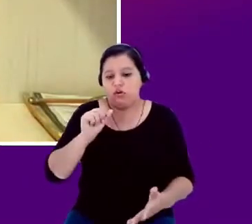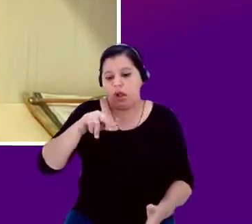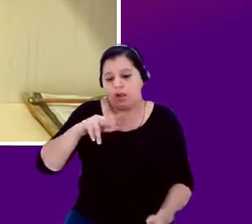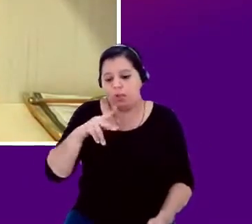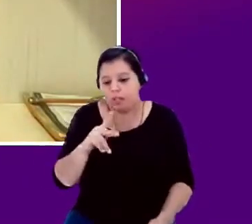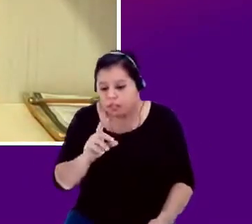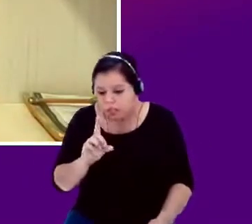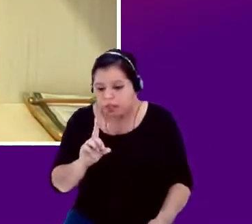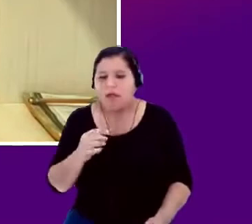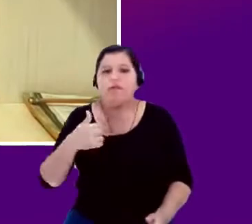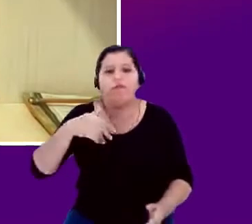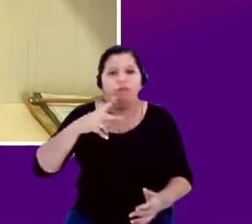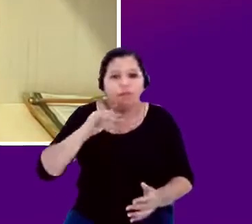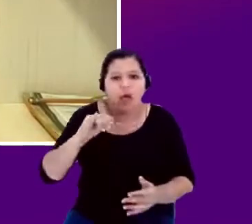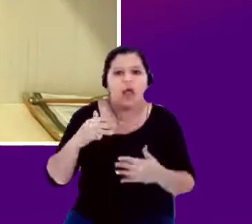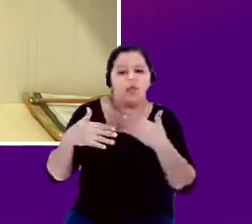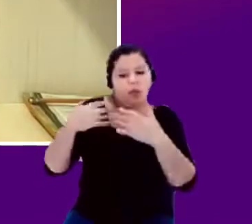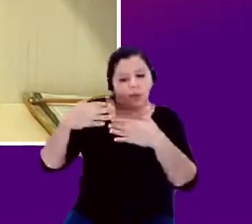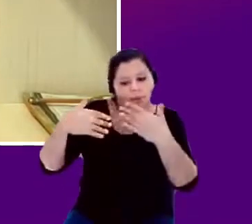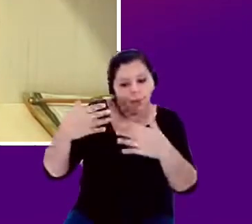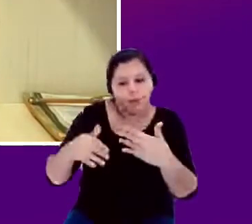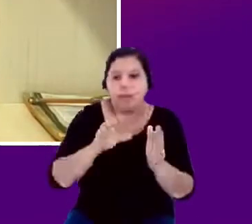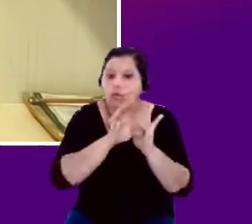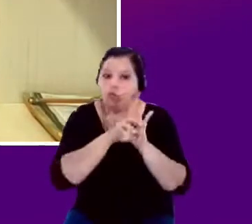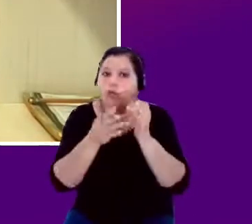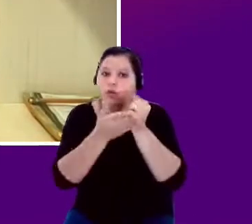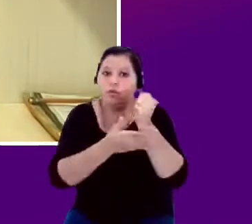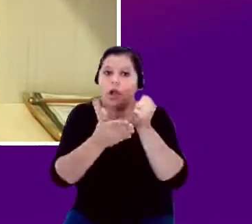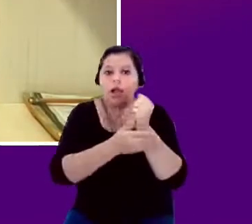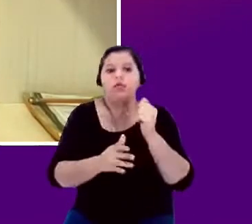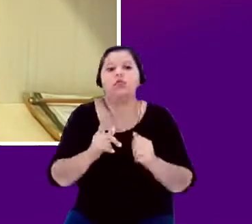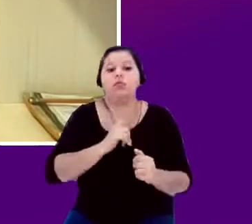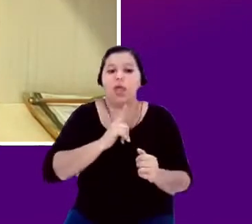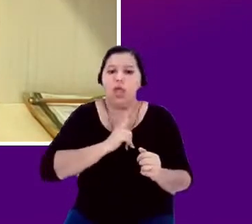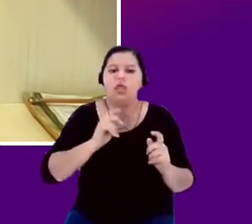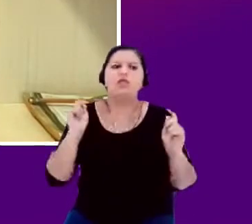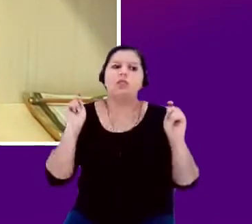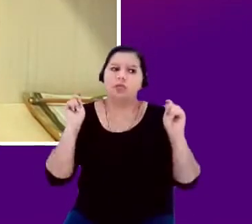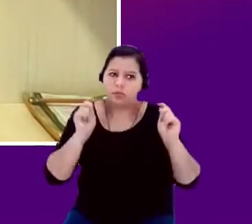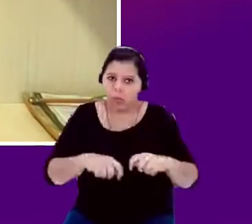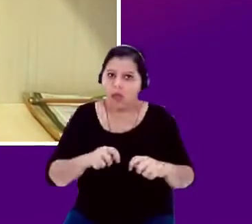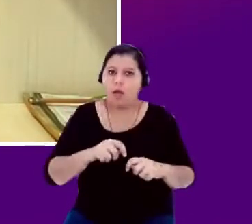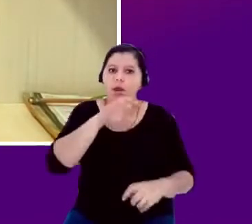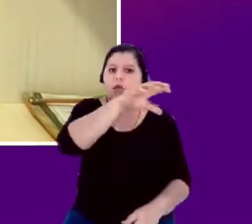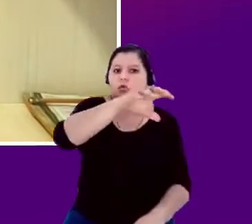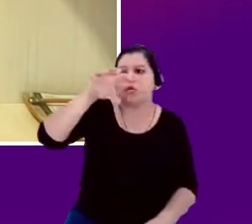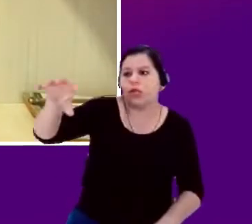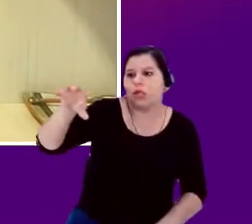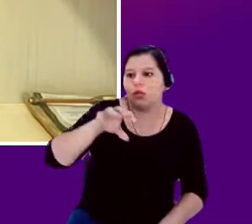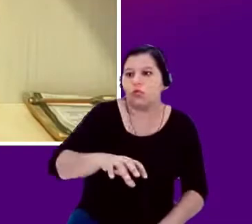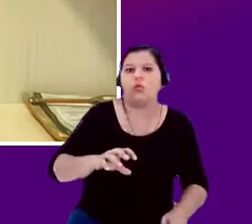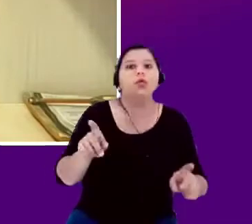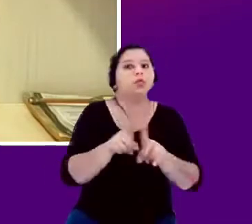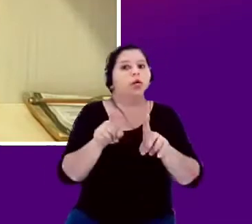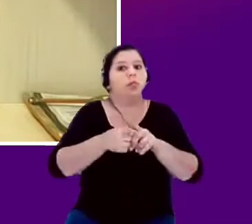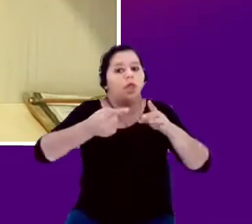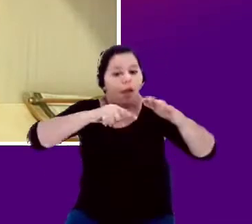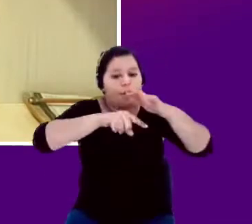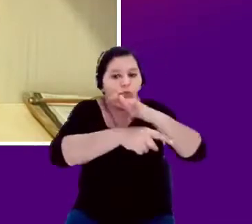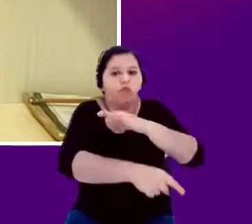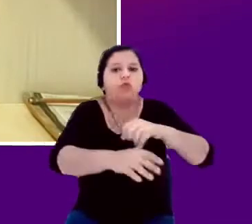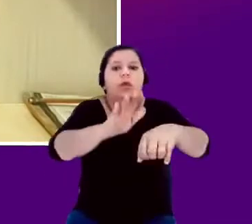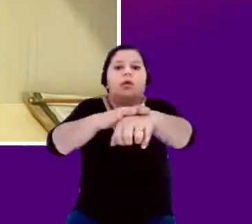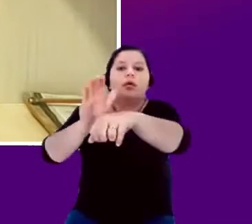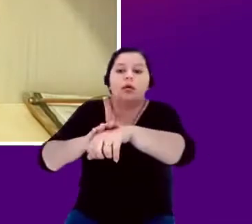conceitos básicos, existe aí um espaço muito relevante e muito oportuno para que os setores também aprofundem sua reflexão, né,